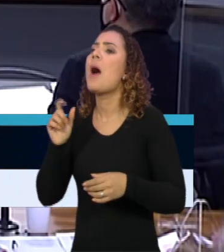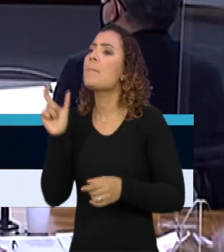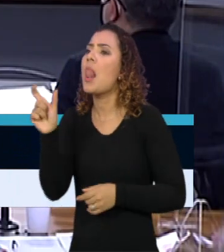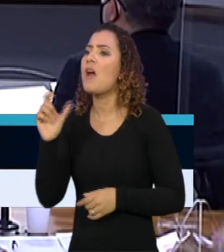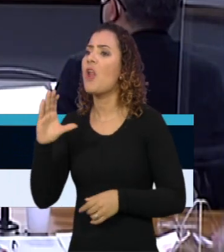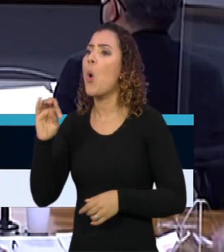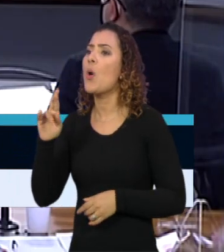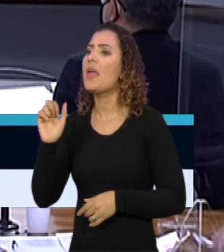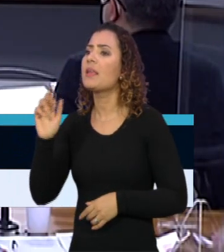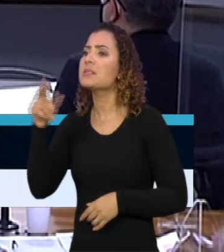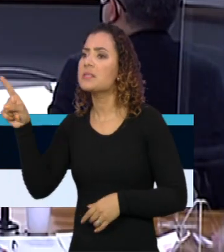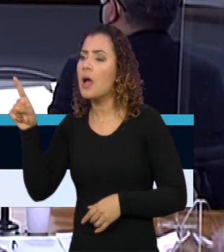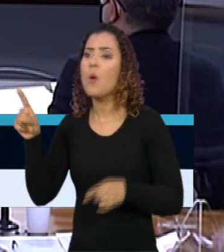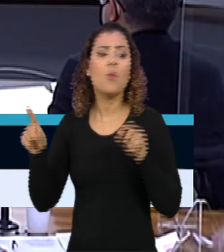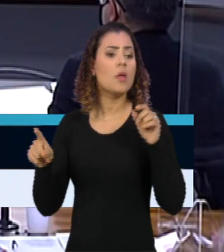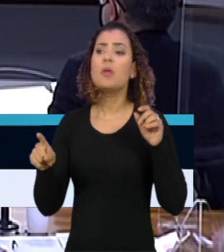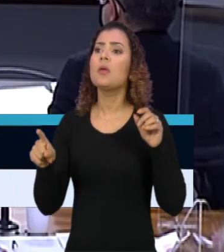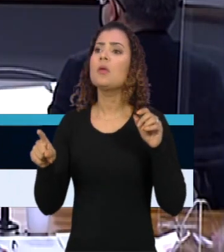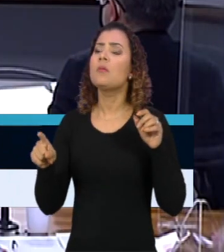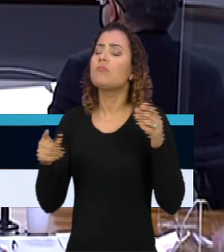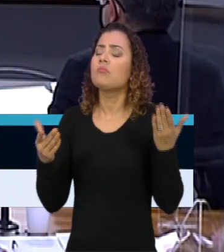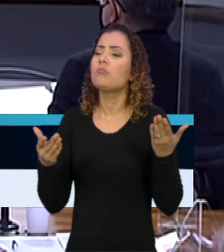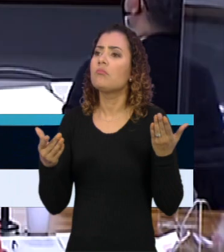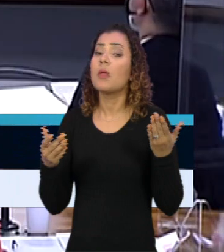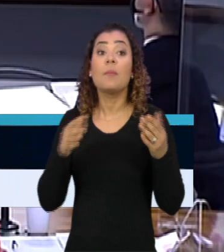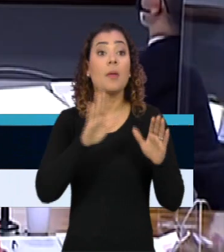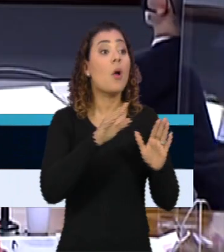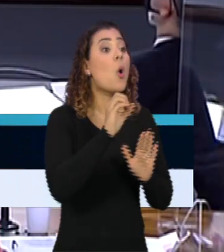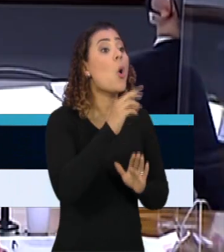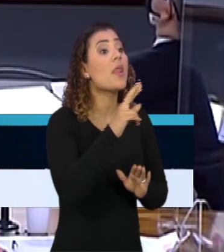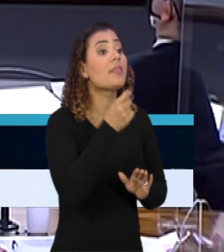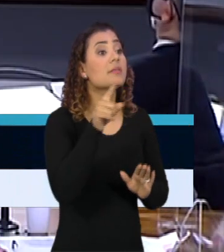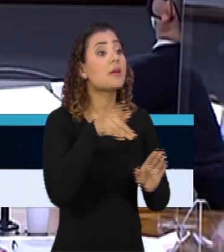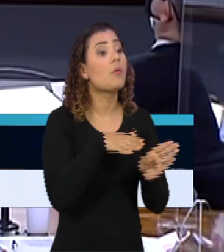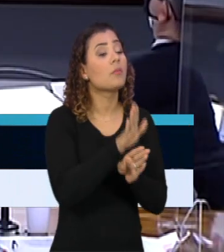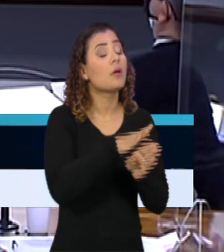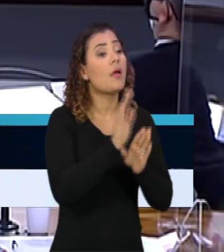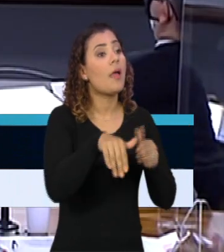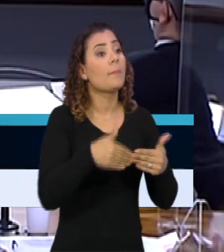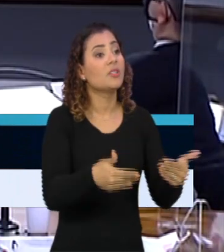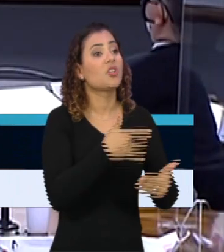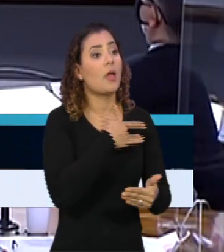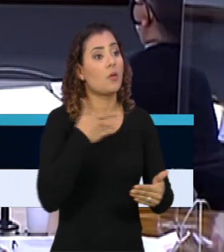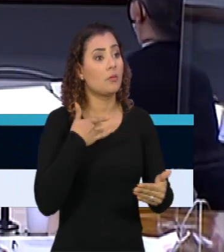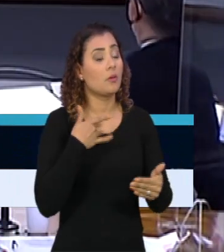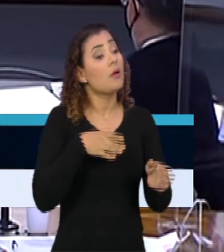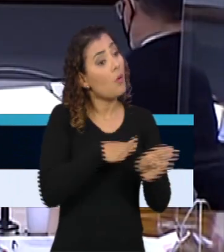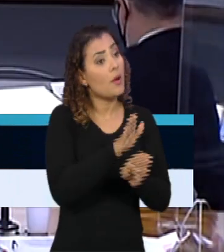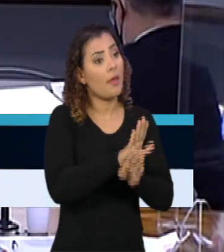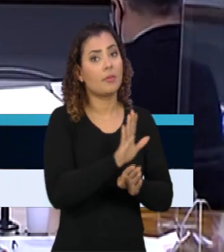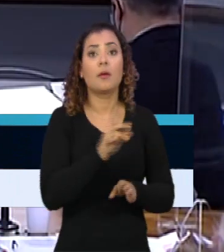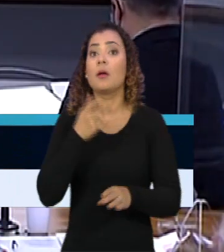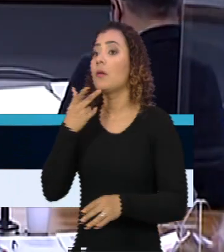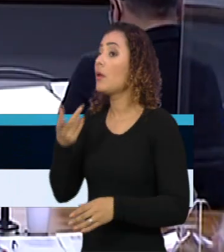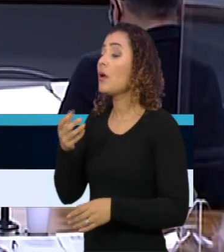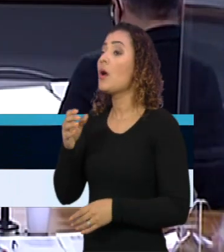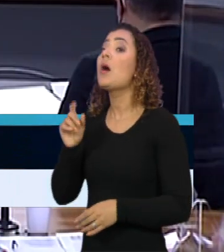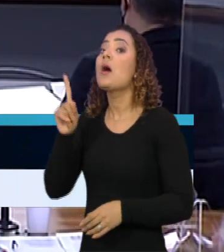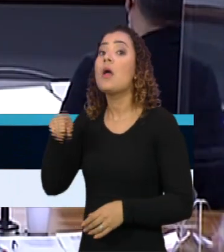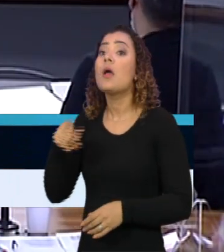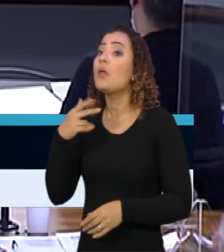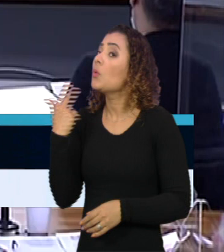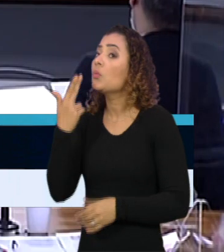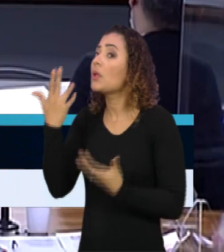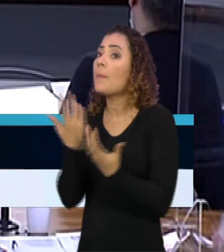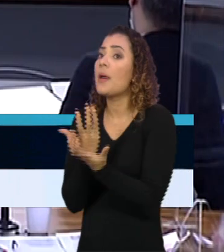de recomendar e orientar é uma diferença sério igual a diferença e pior presidente ela falou é